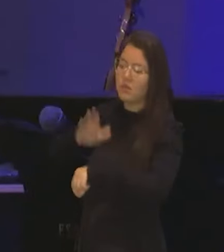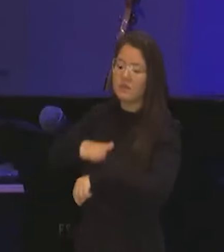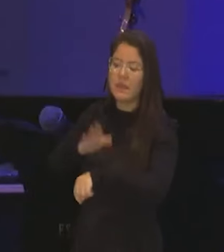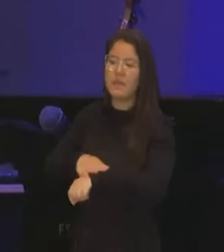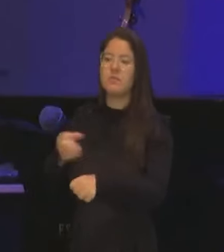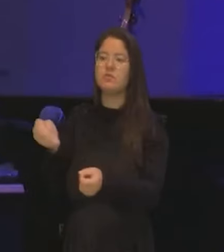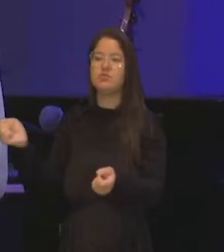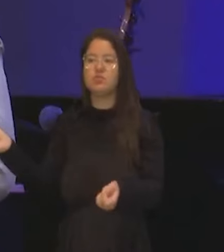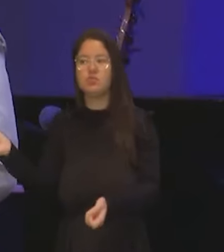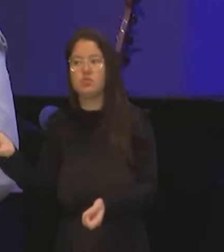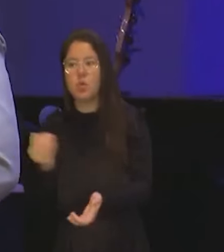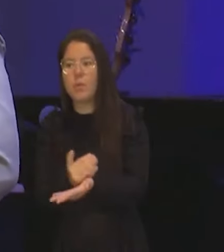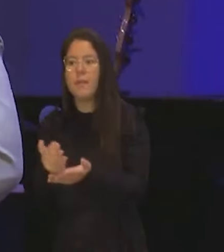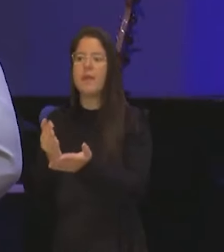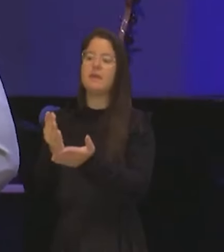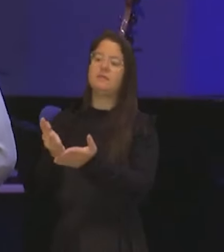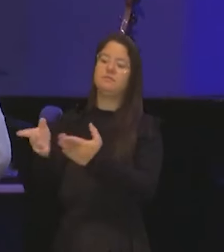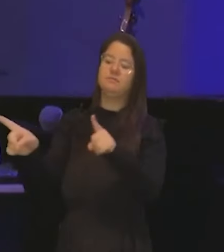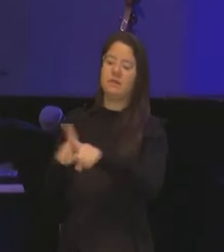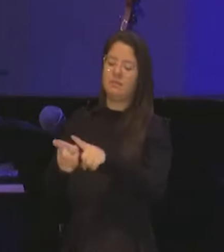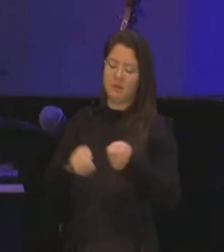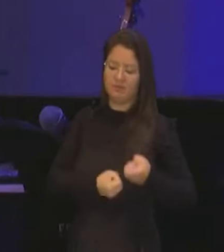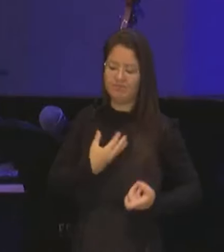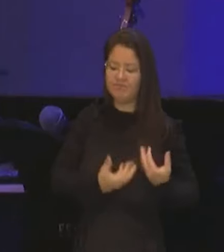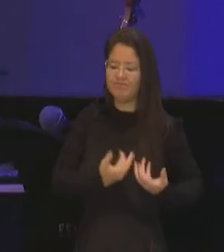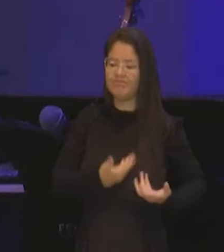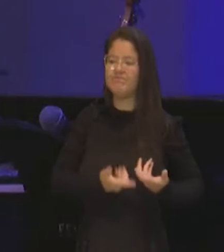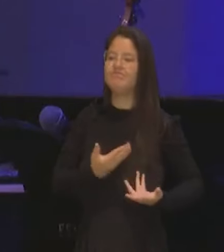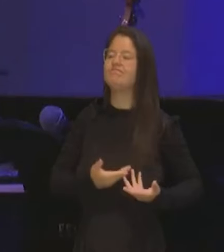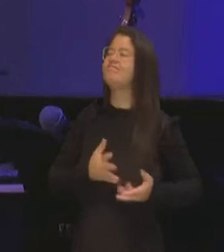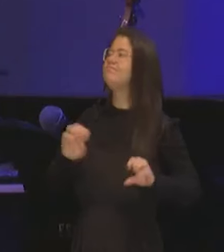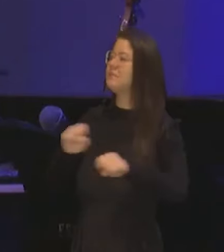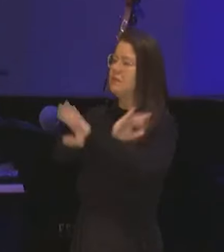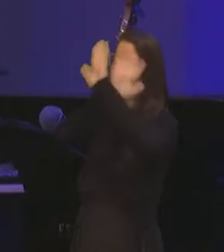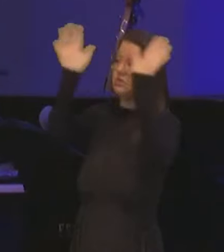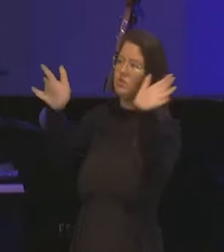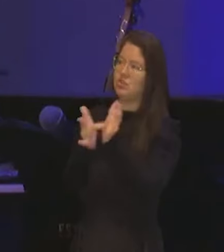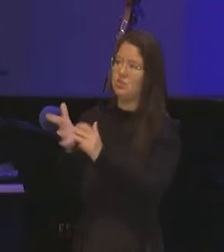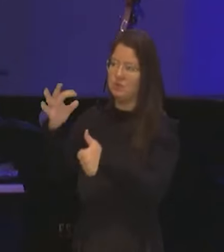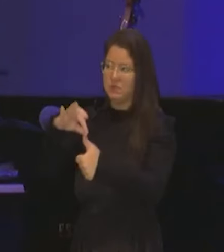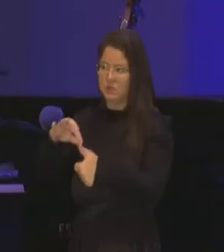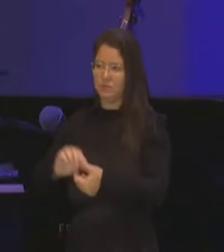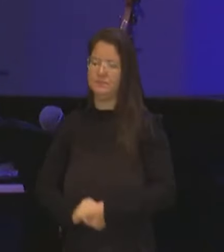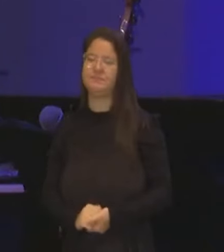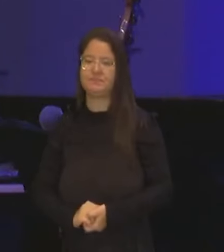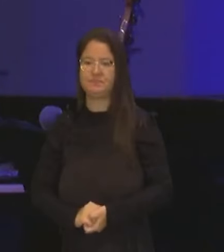nos dê um tempo de um avivamento para a glória de Cristo Jesus.